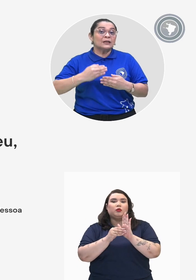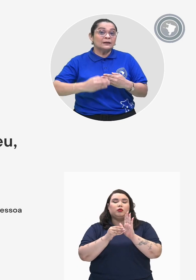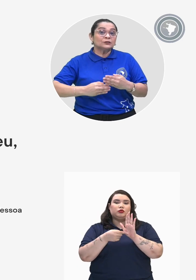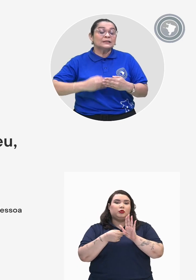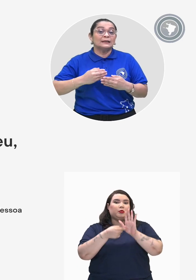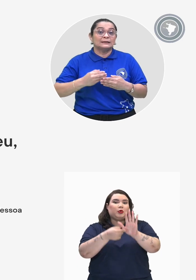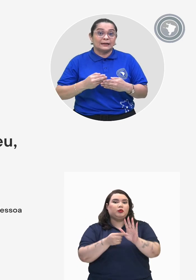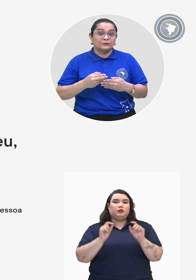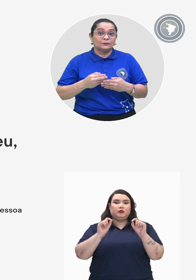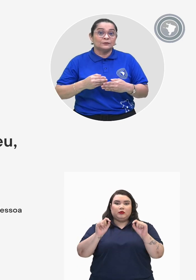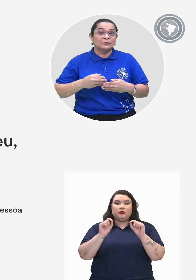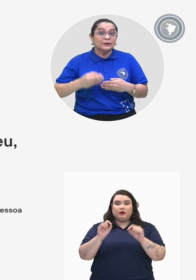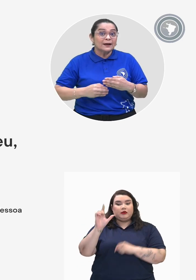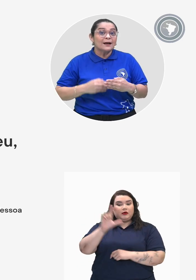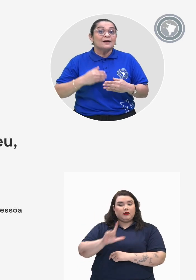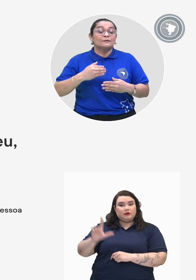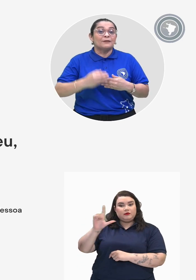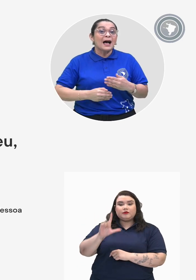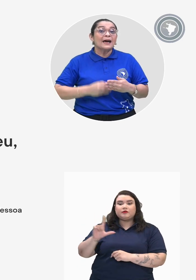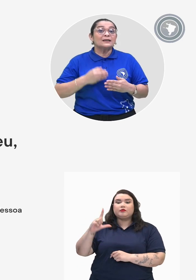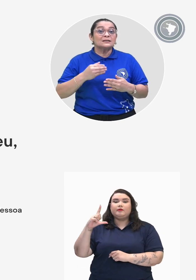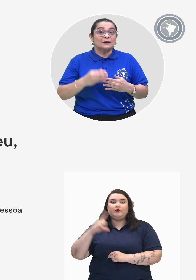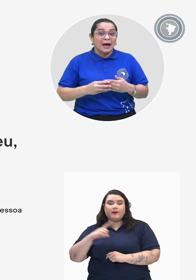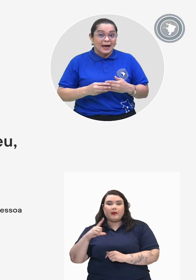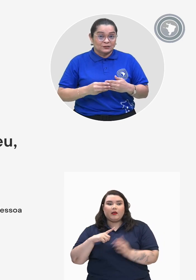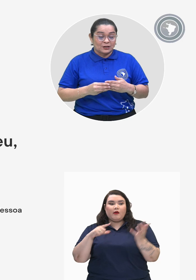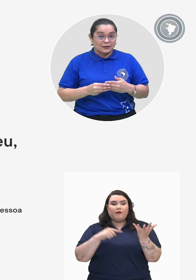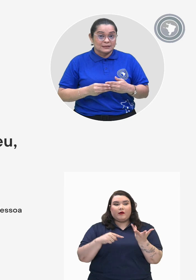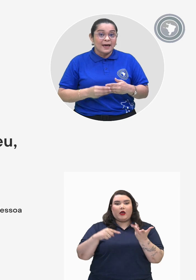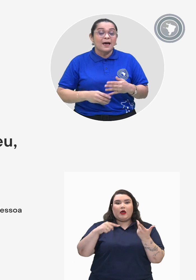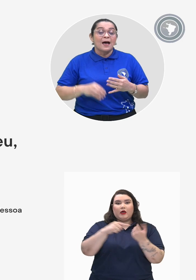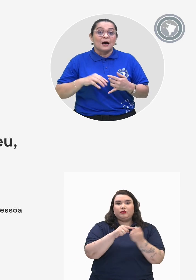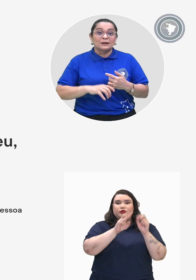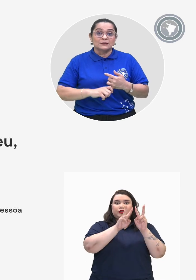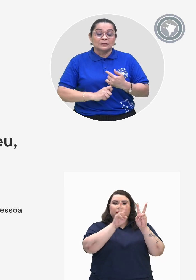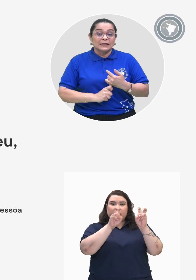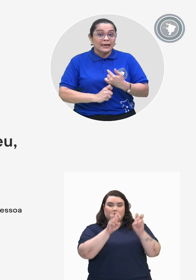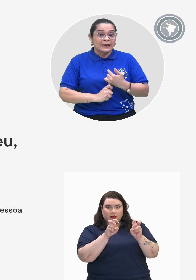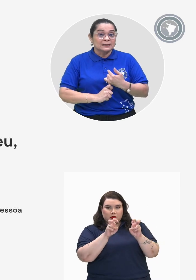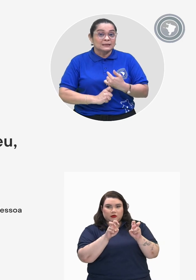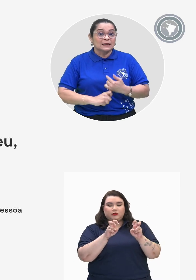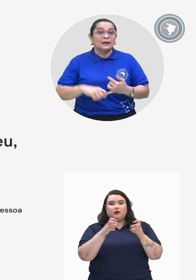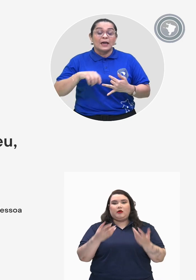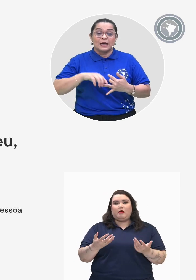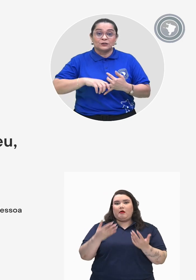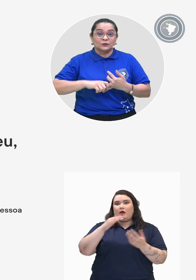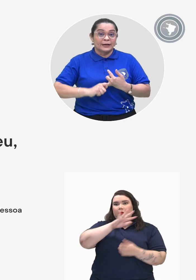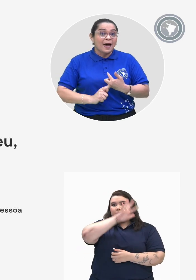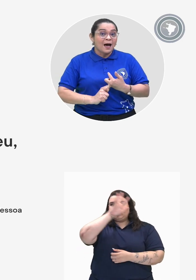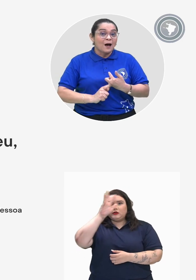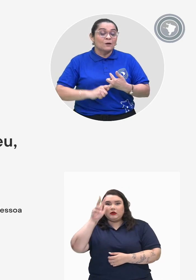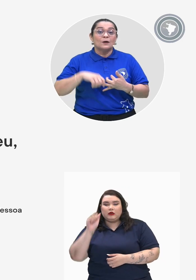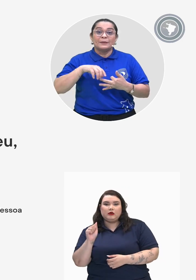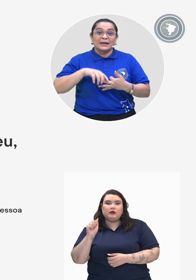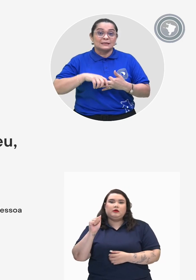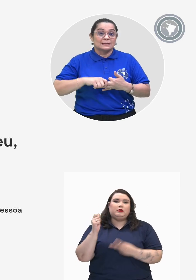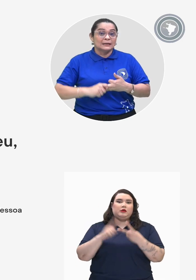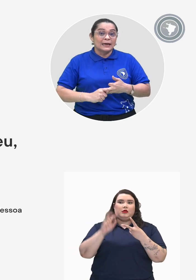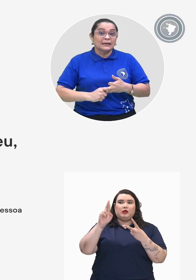nós temos na literatura várias temáticas, né? Amazonense,